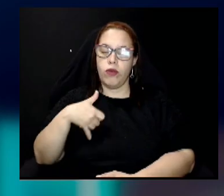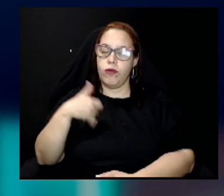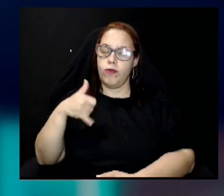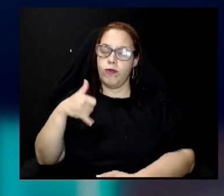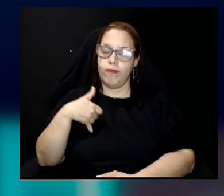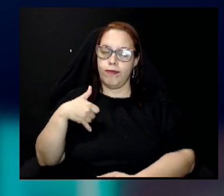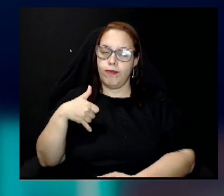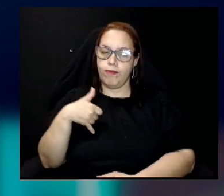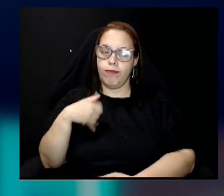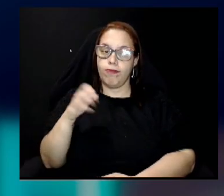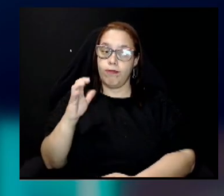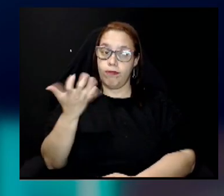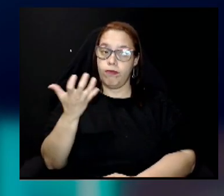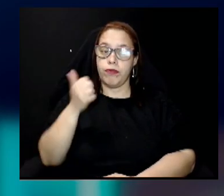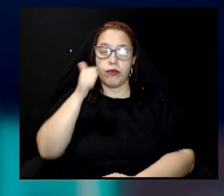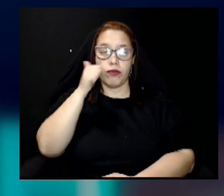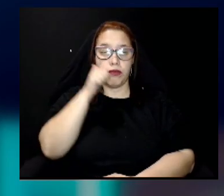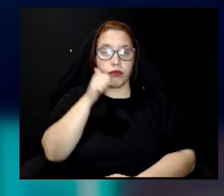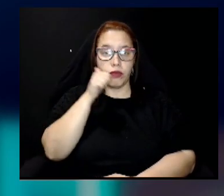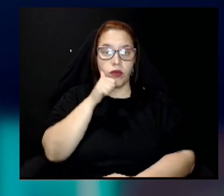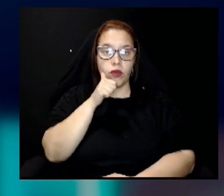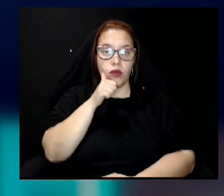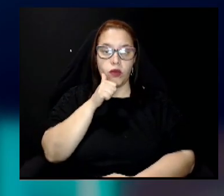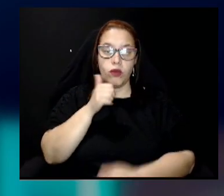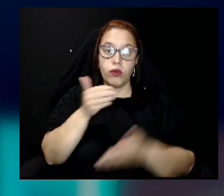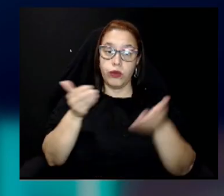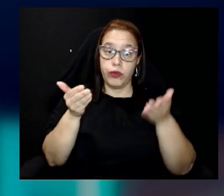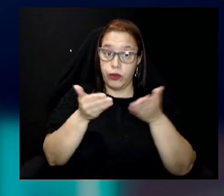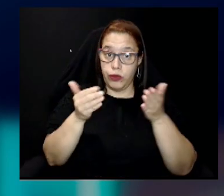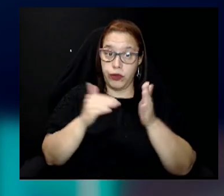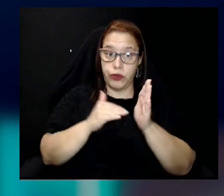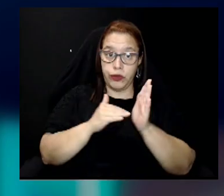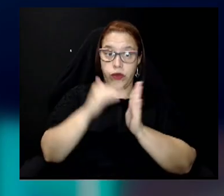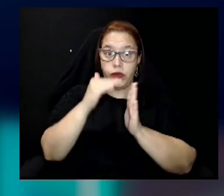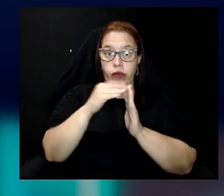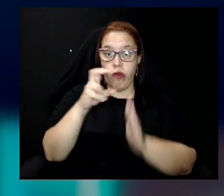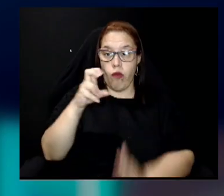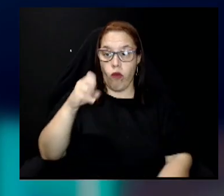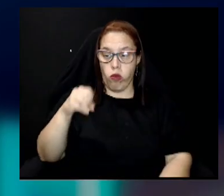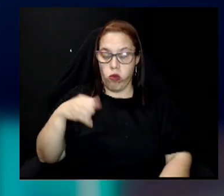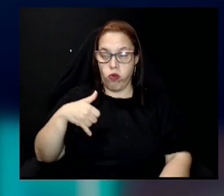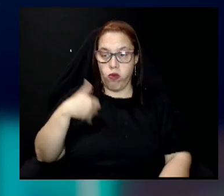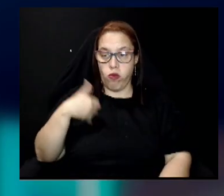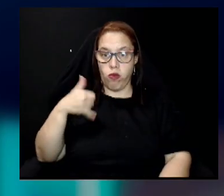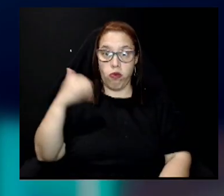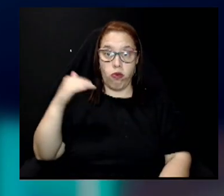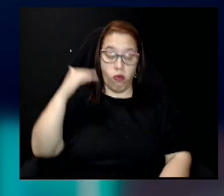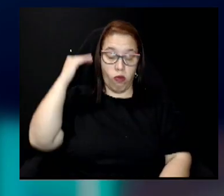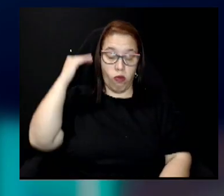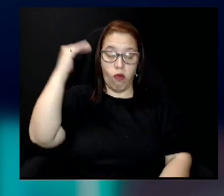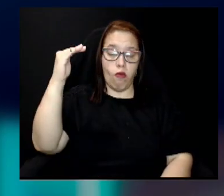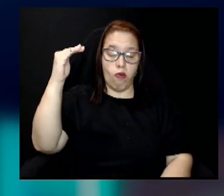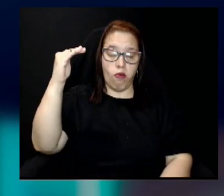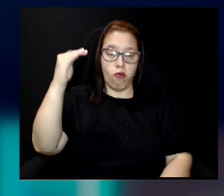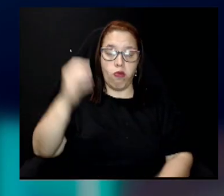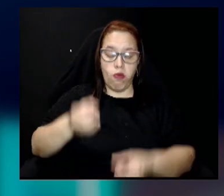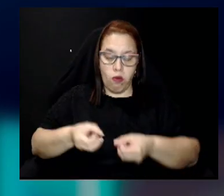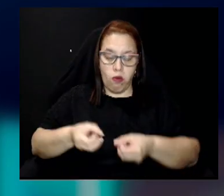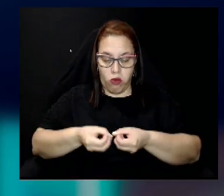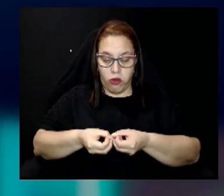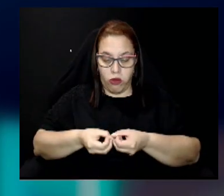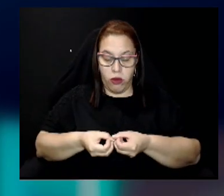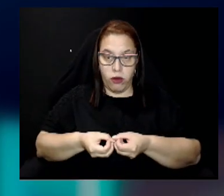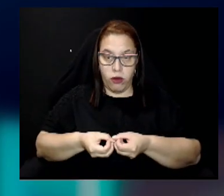acometer as mulheres habitualmente acima dos 50 anos, na faixa etária mais adulta, o ovário muitas vezes já não está